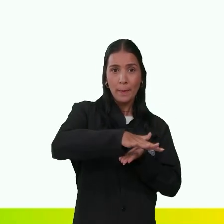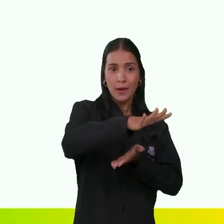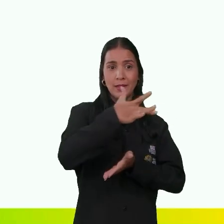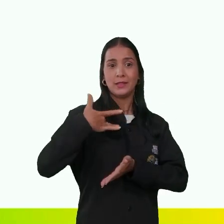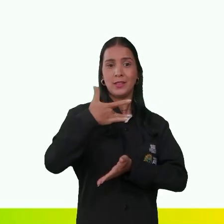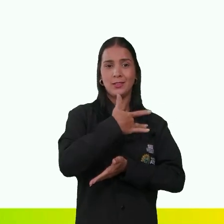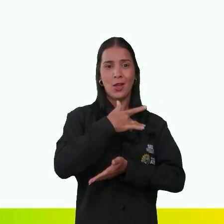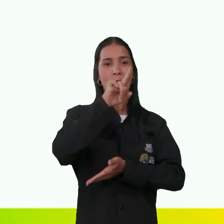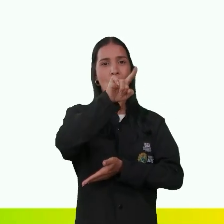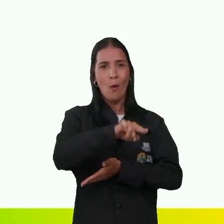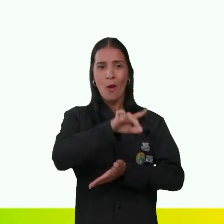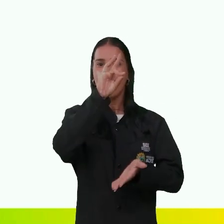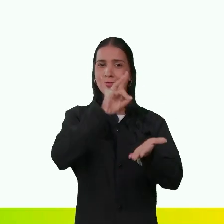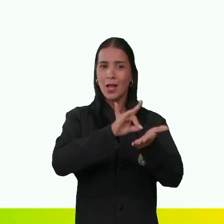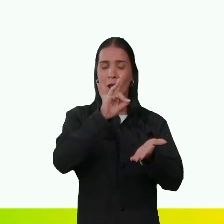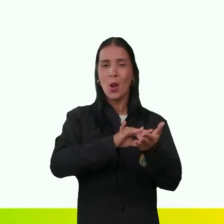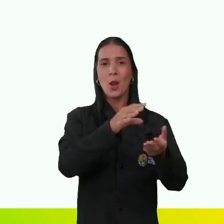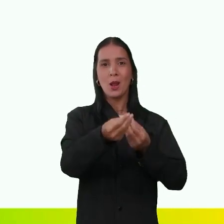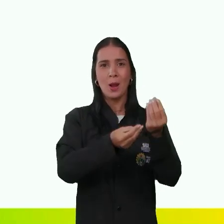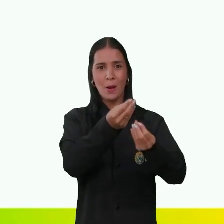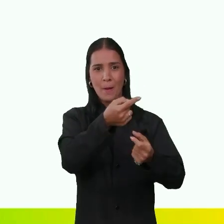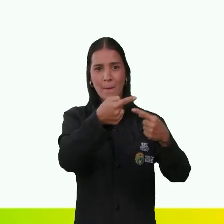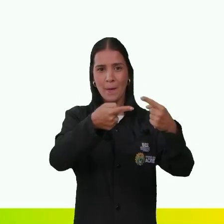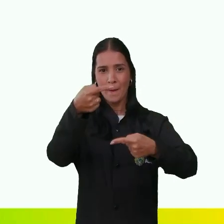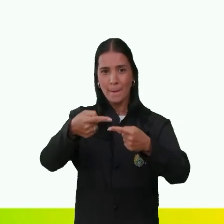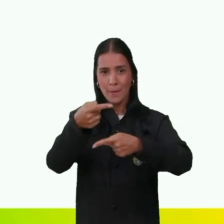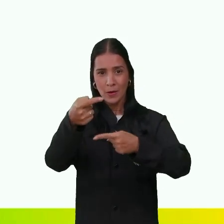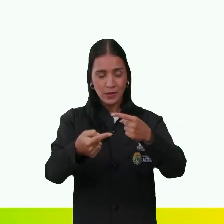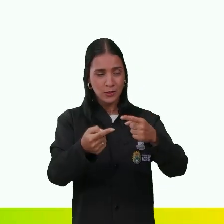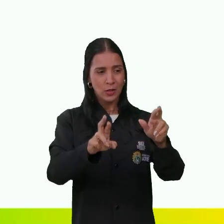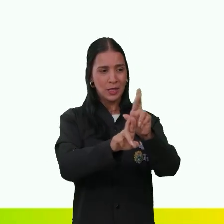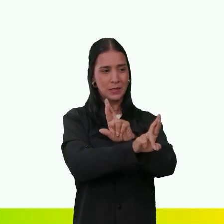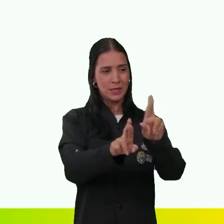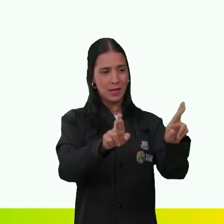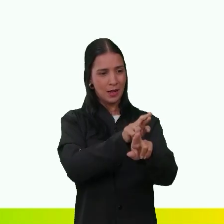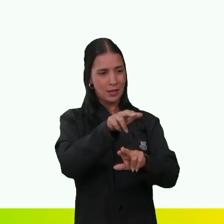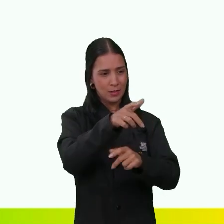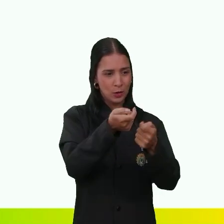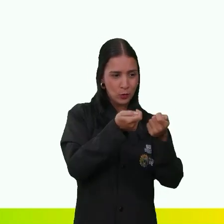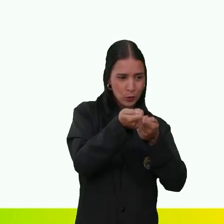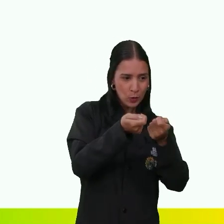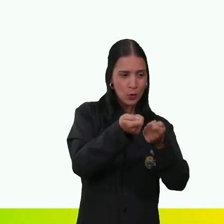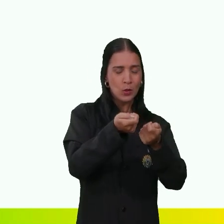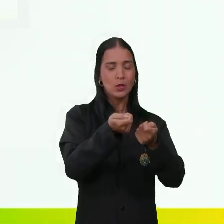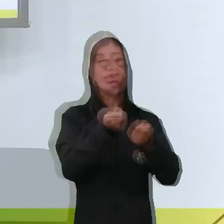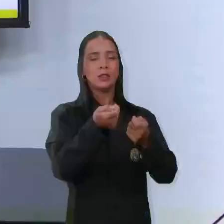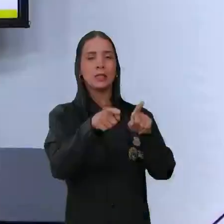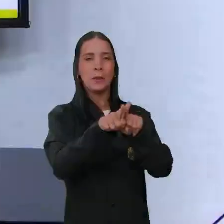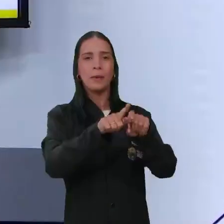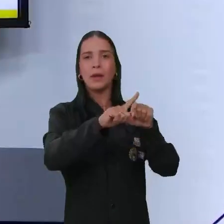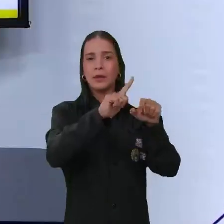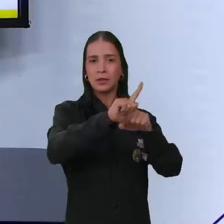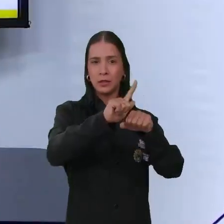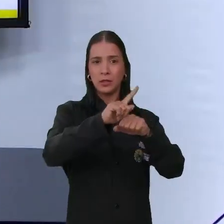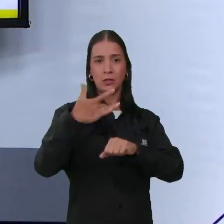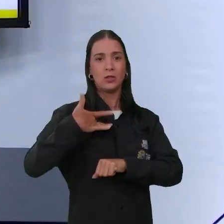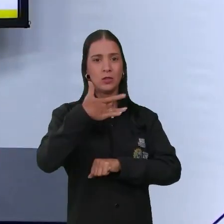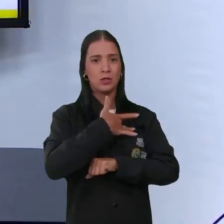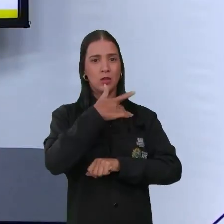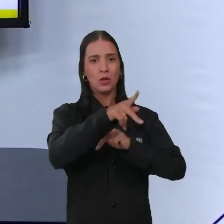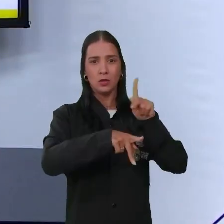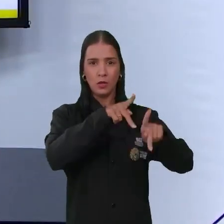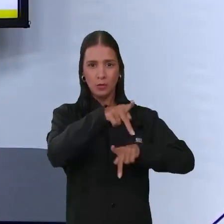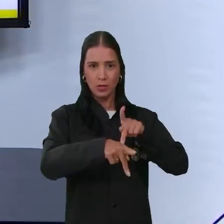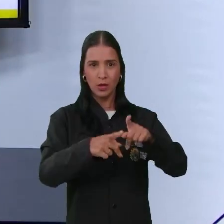como a biopolítica se manifesta na gestão da saúde da população. Então, muitas vezes a gente esperava